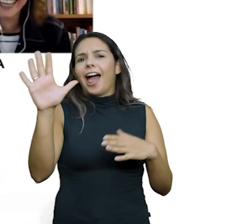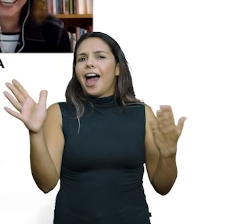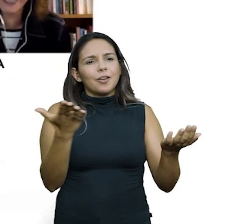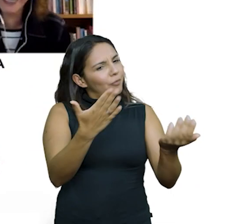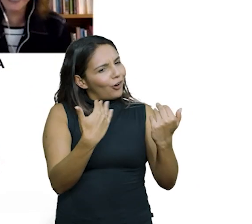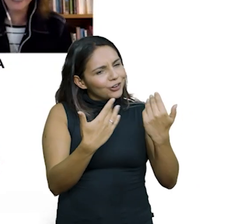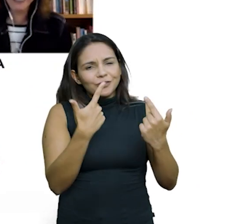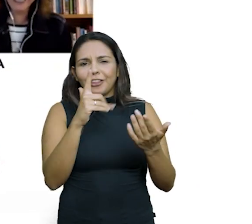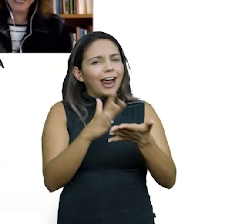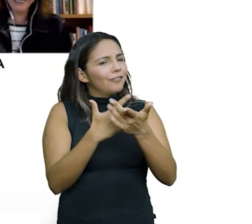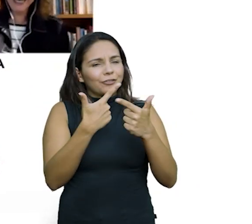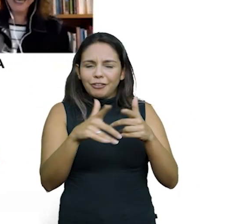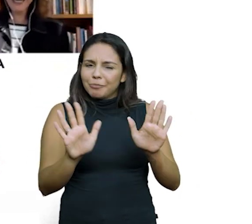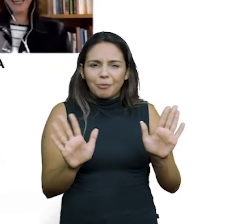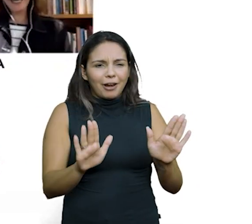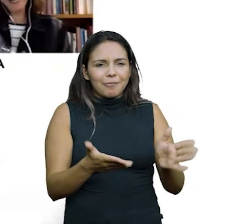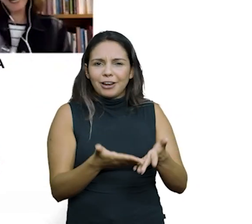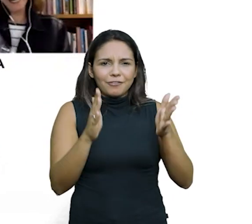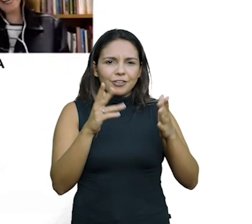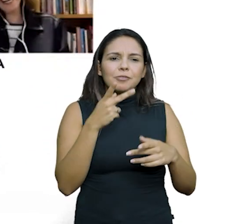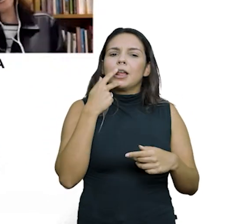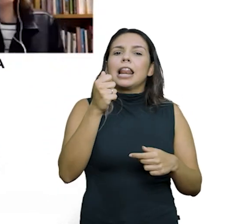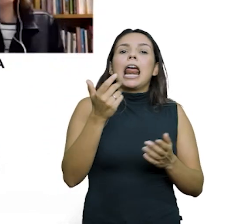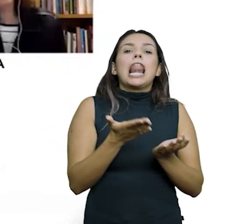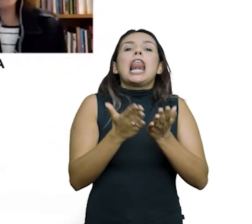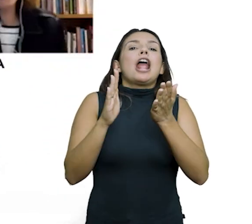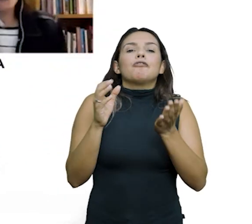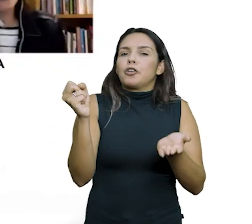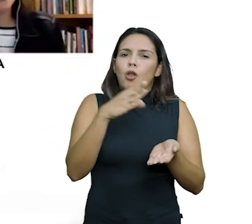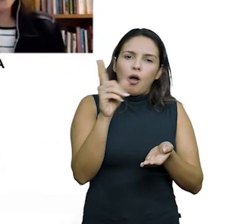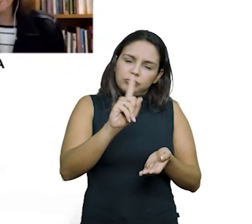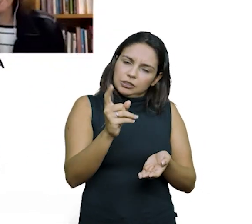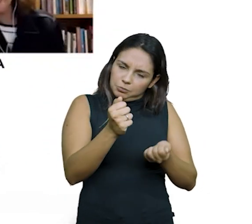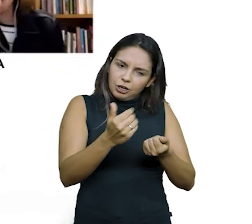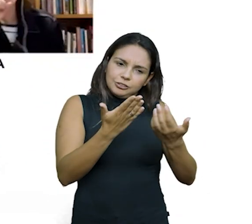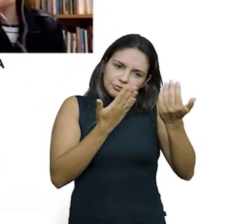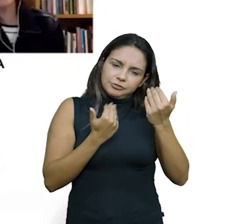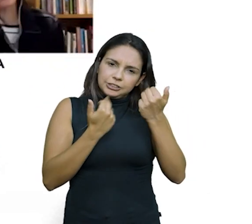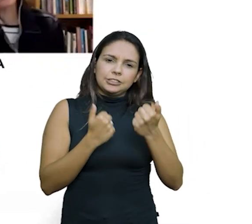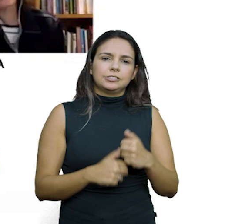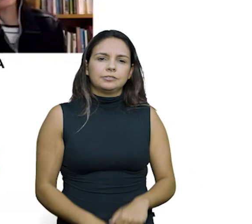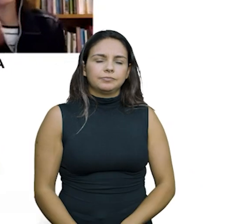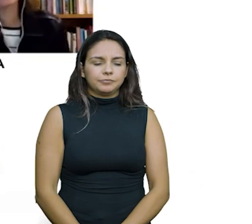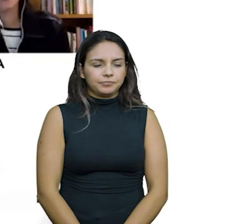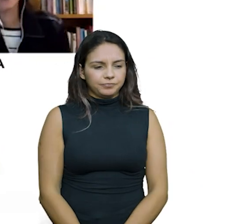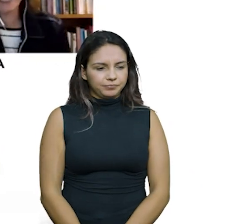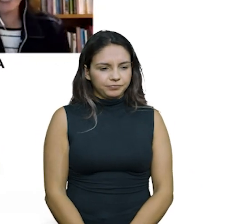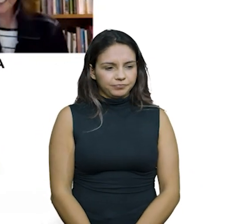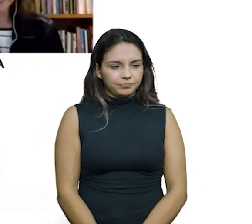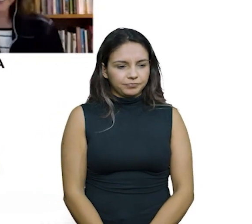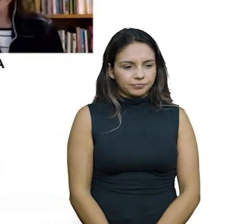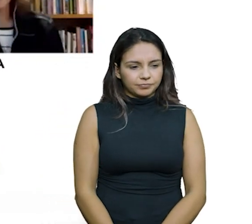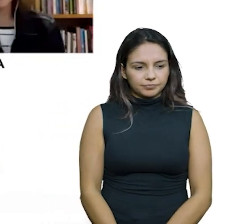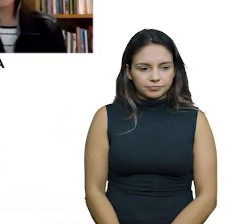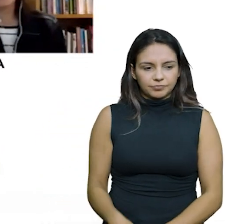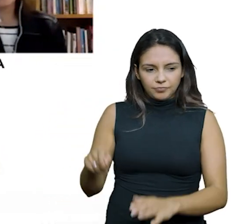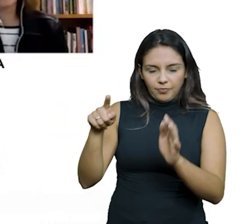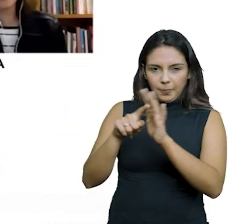Imagina, claro, imagina, tem que ter livro novo para ir no Araxá? Nunca, Não, né? não tem. Não precisa. Ô,